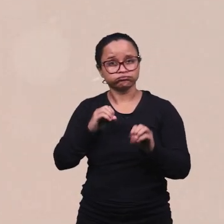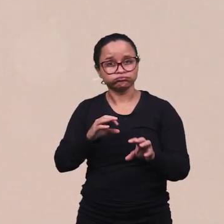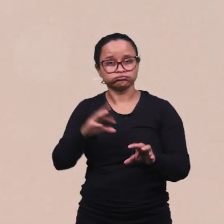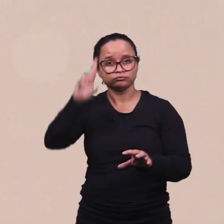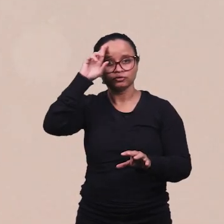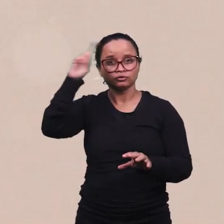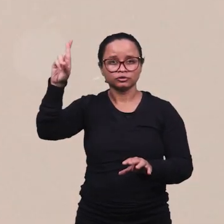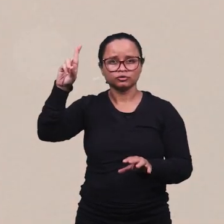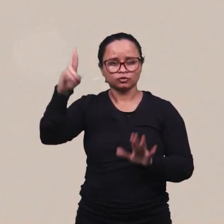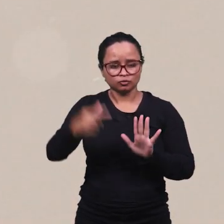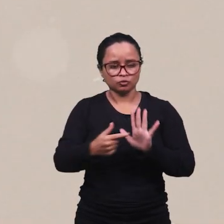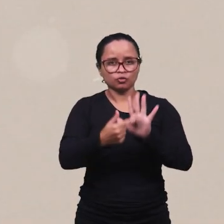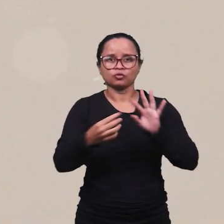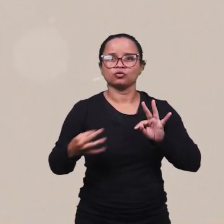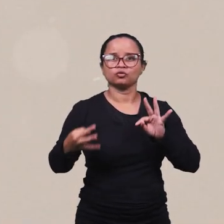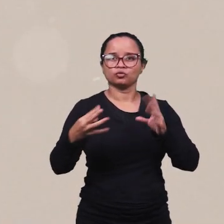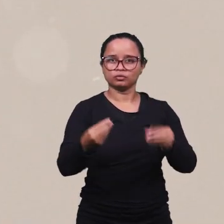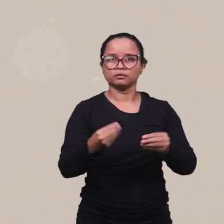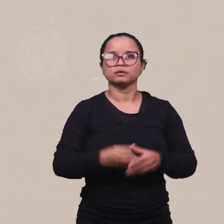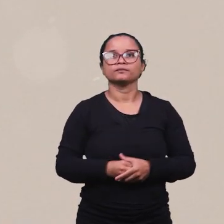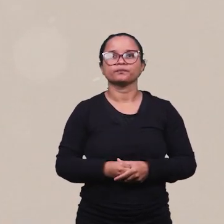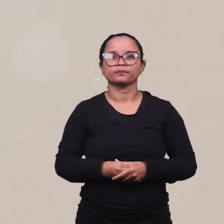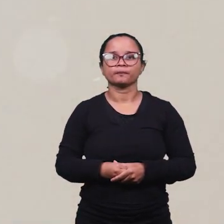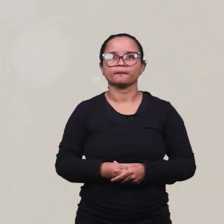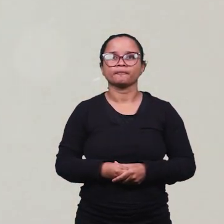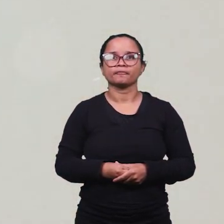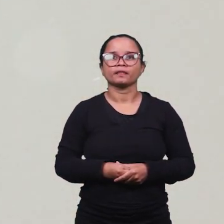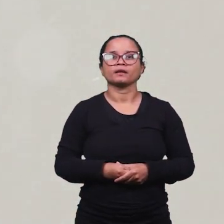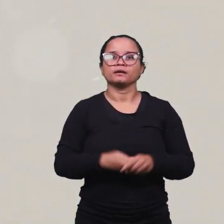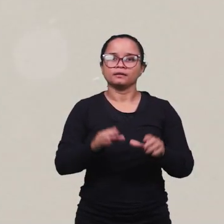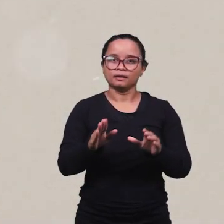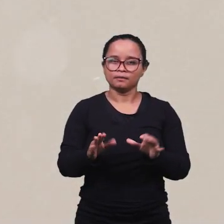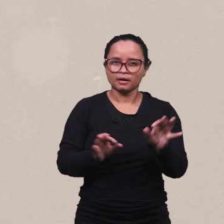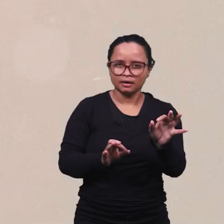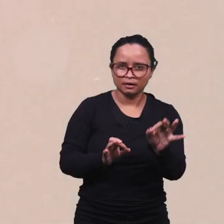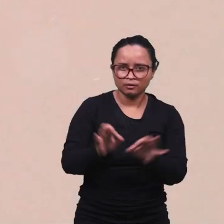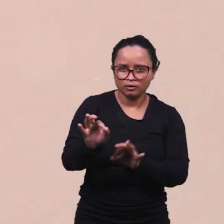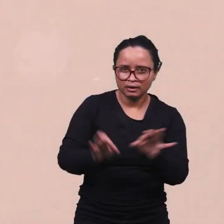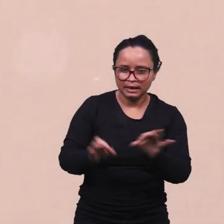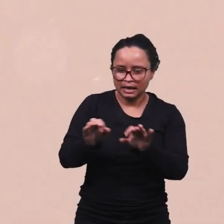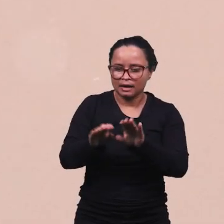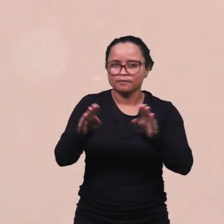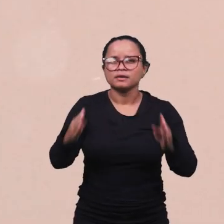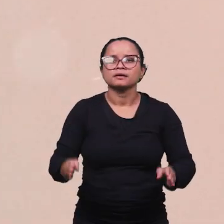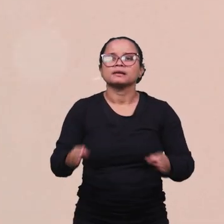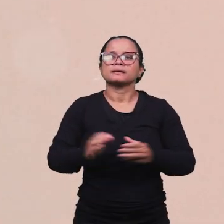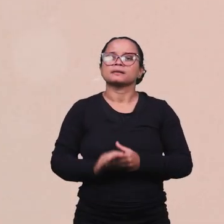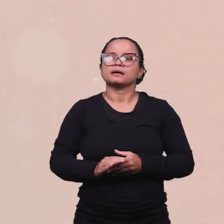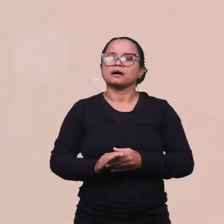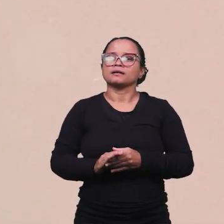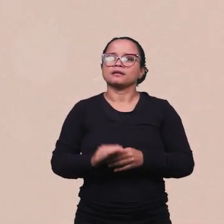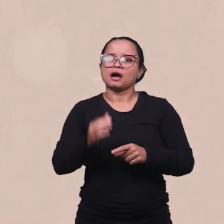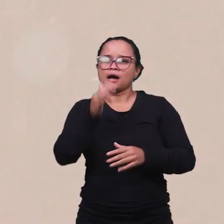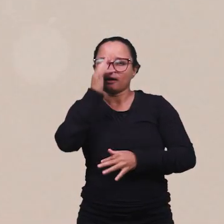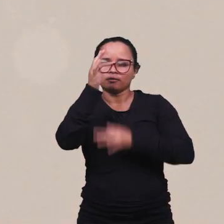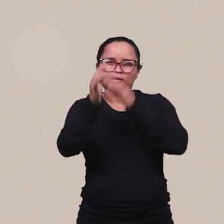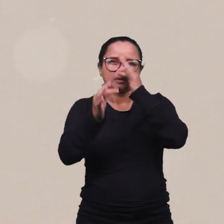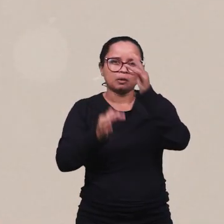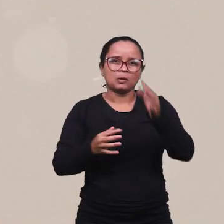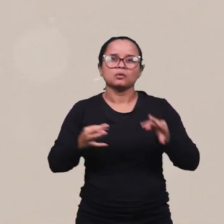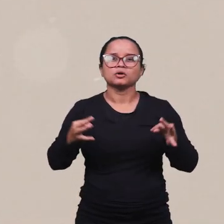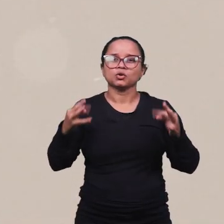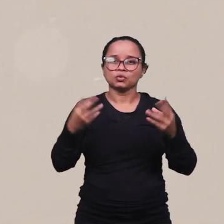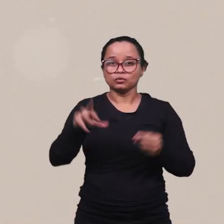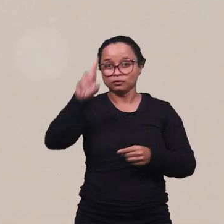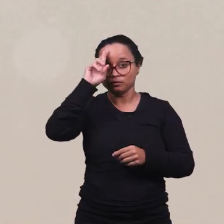ensinou, o Senhor que mostrou todas as coisas, arrumar a decoração das mesas, as flores, tudo o